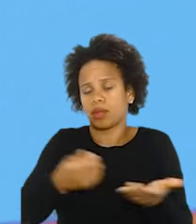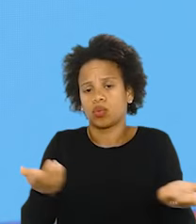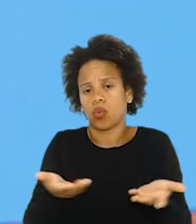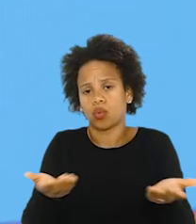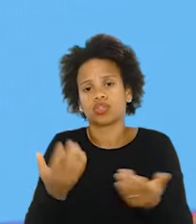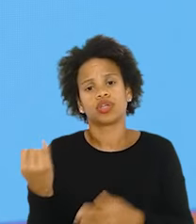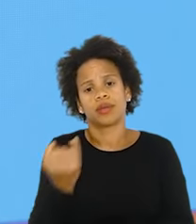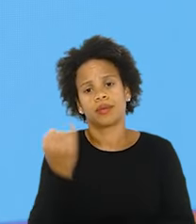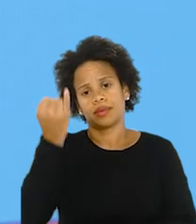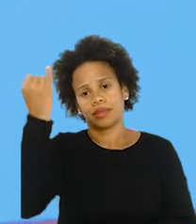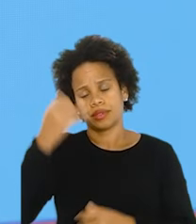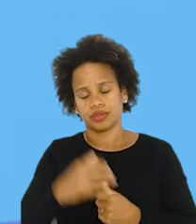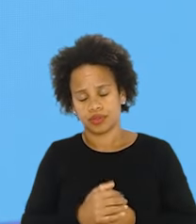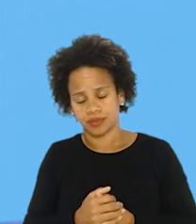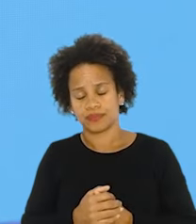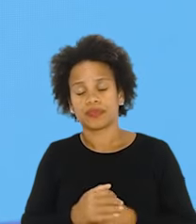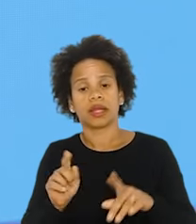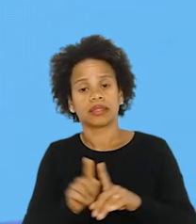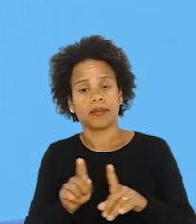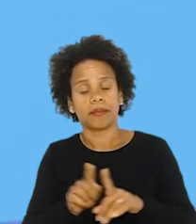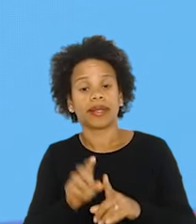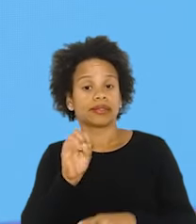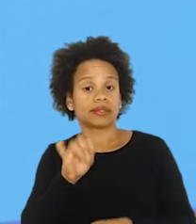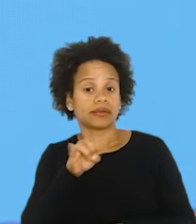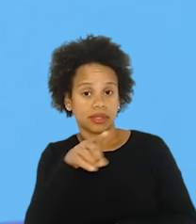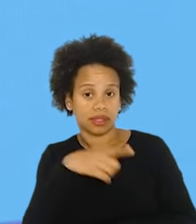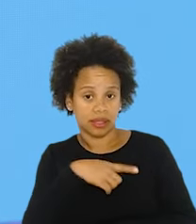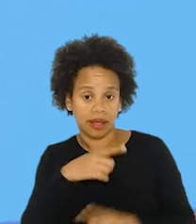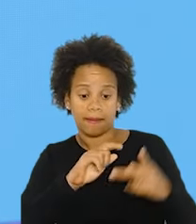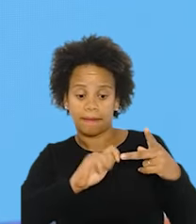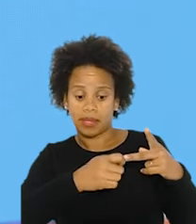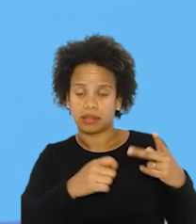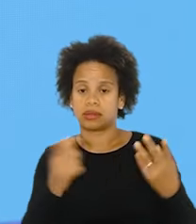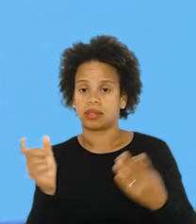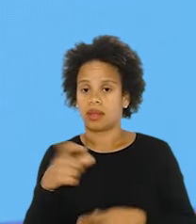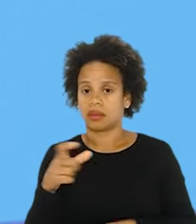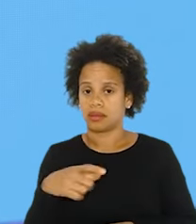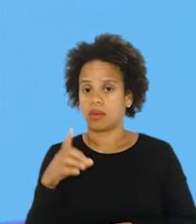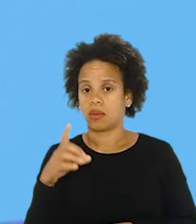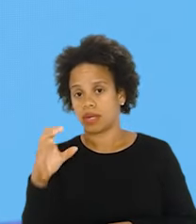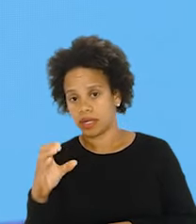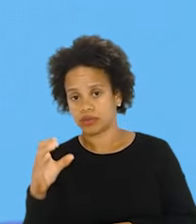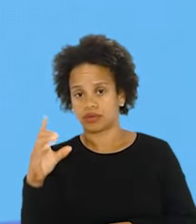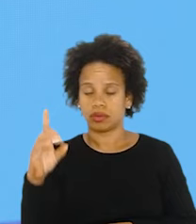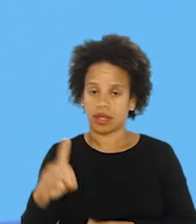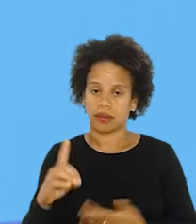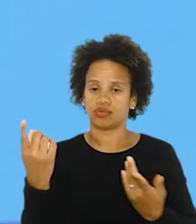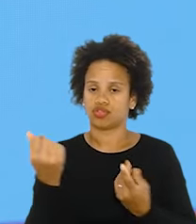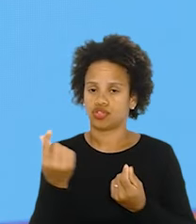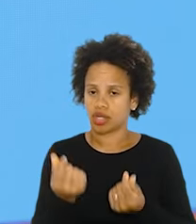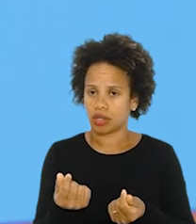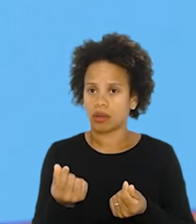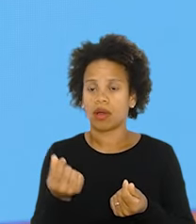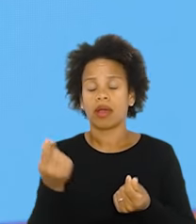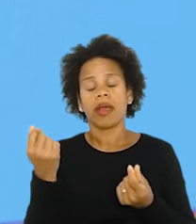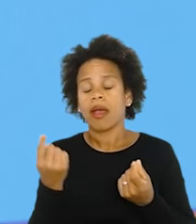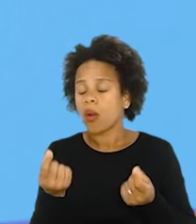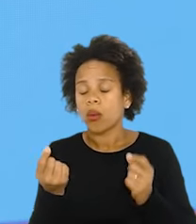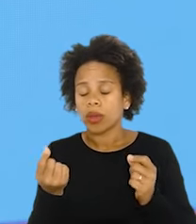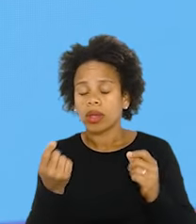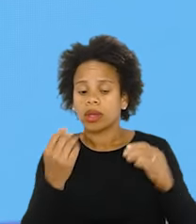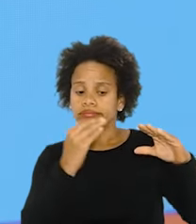hoje isso é importantíssimo e por ventura se você tem por exemplo pix cartão de crédito débito dinheiro etc eh São entradas né